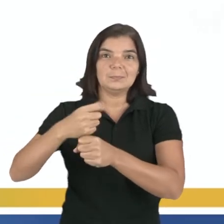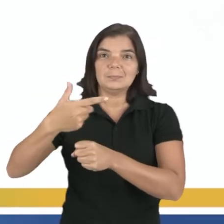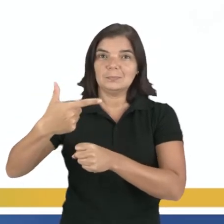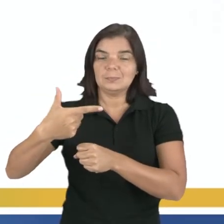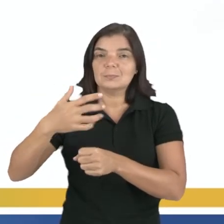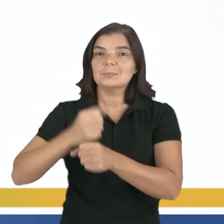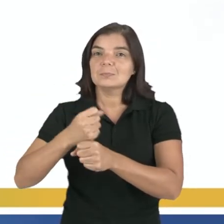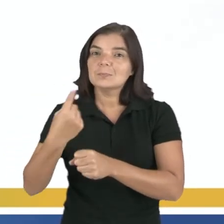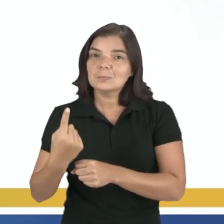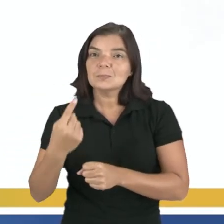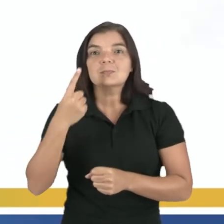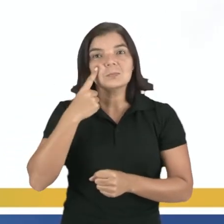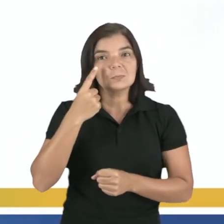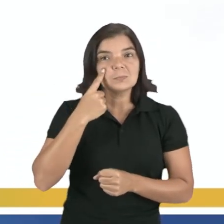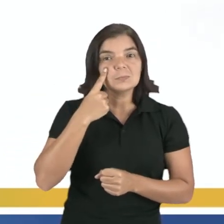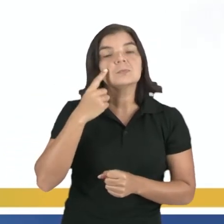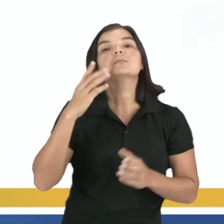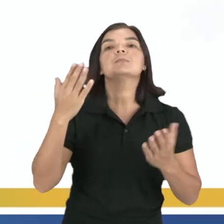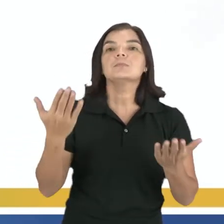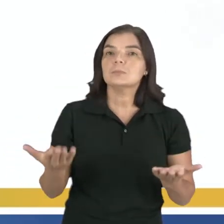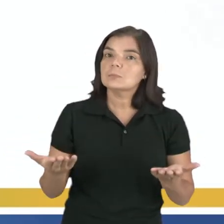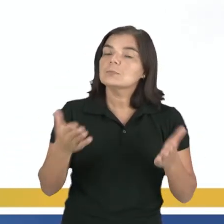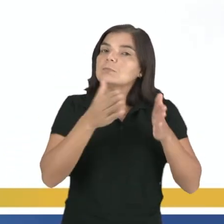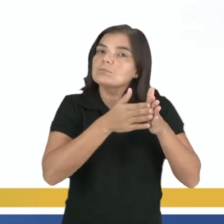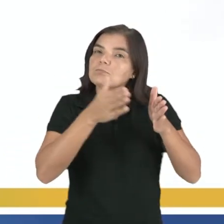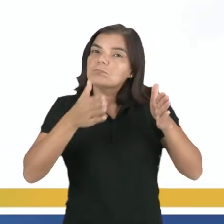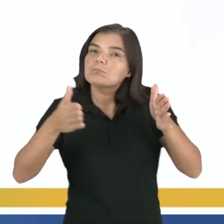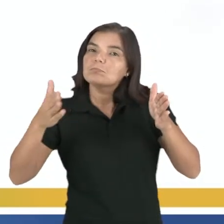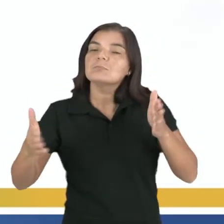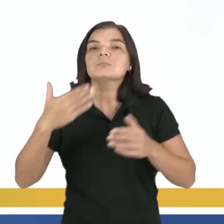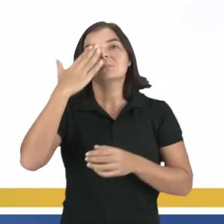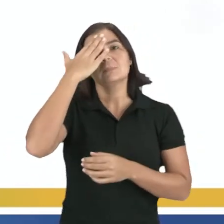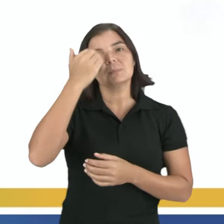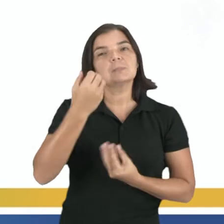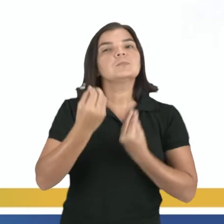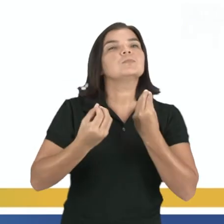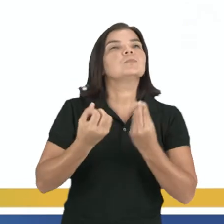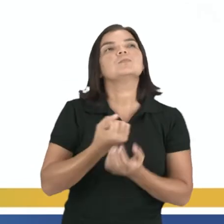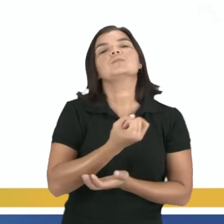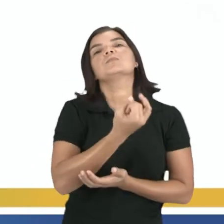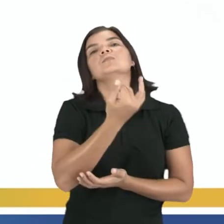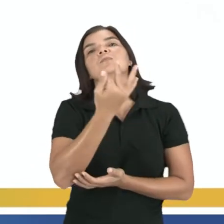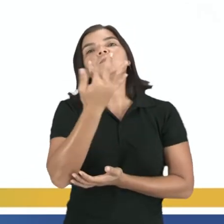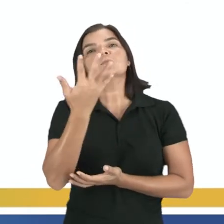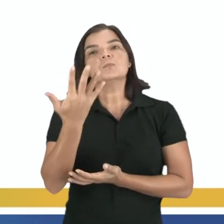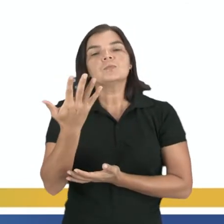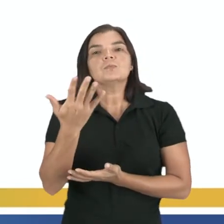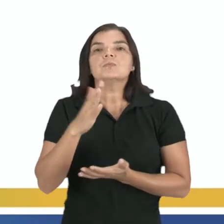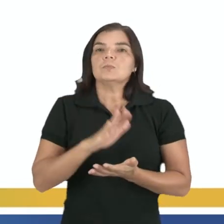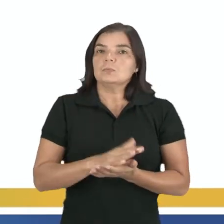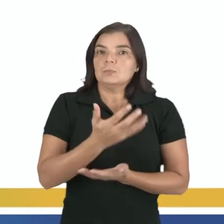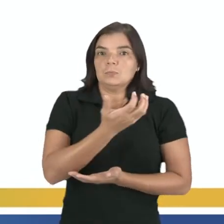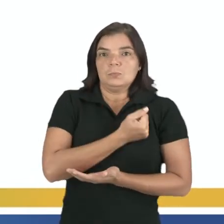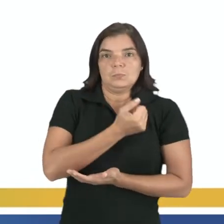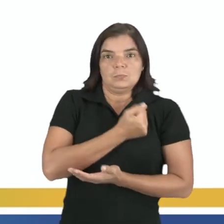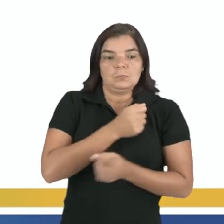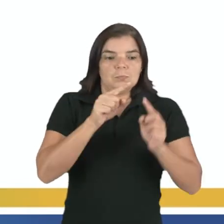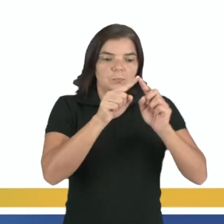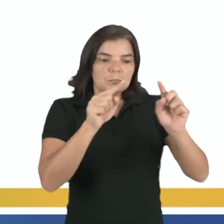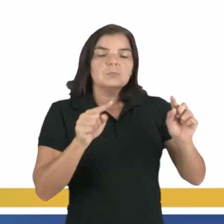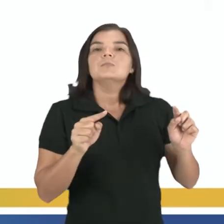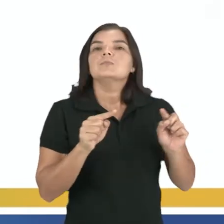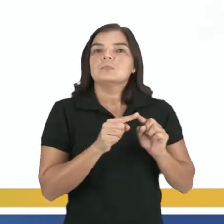Está observando? Então esse vai ser o nosso padrão. Então para eu saber, por exemplo, qual vai ser o número de cubos,